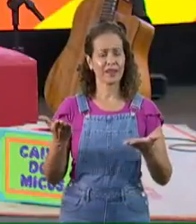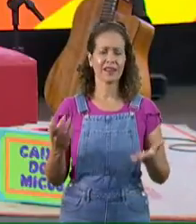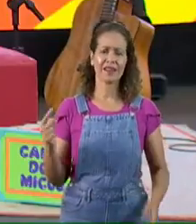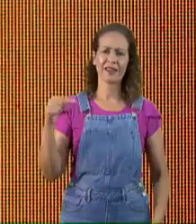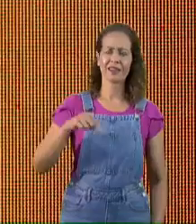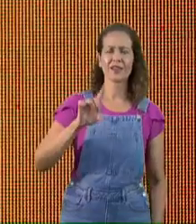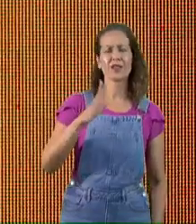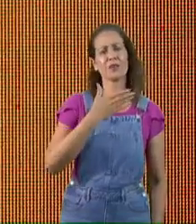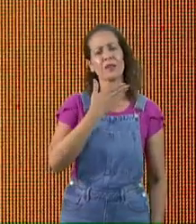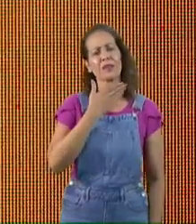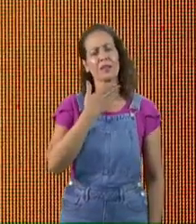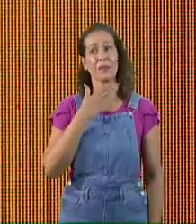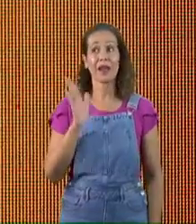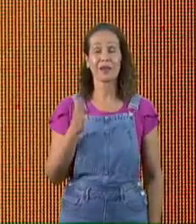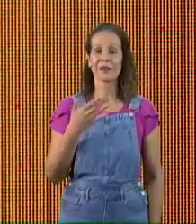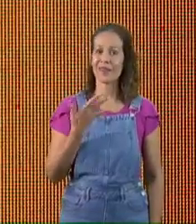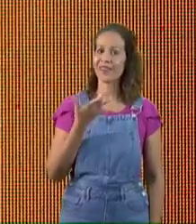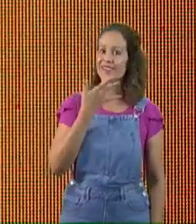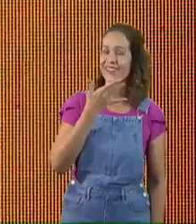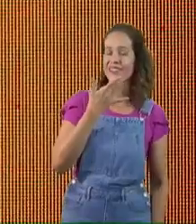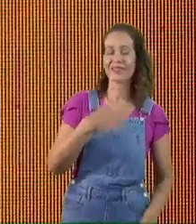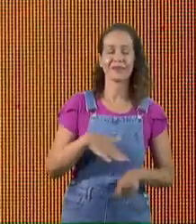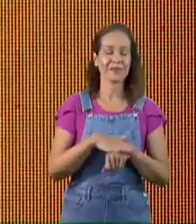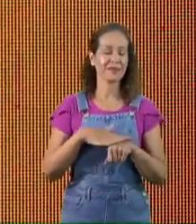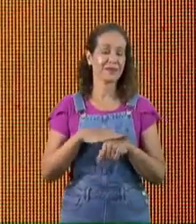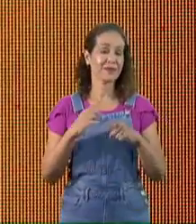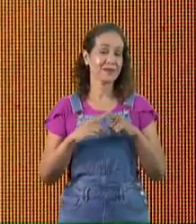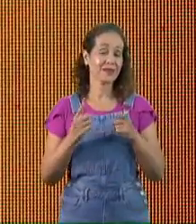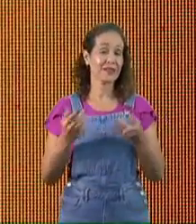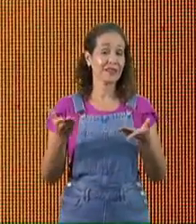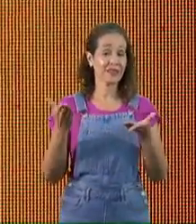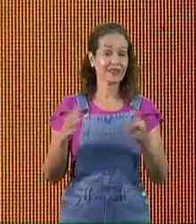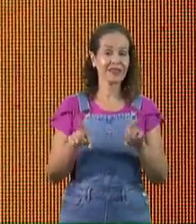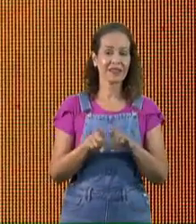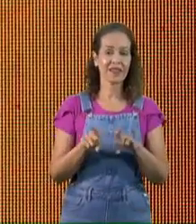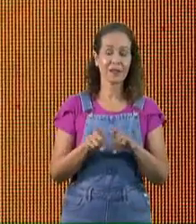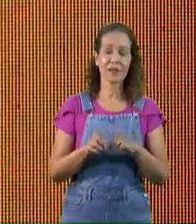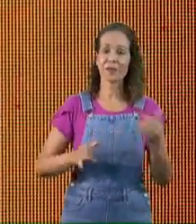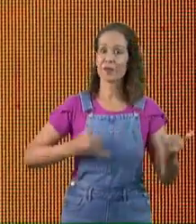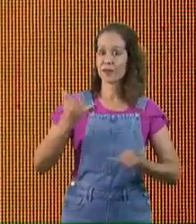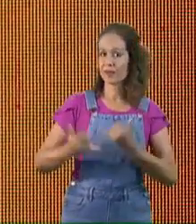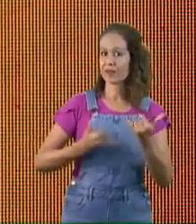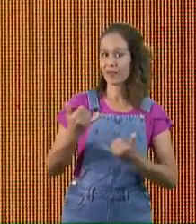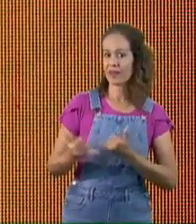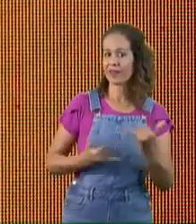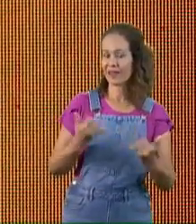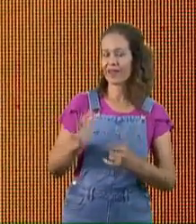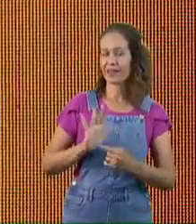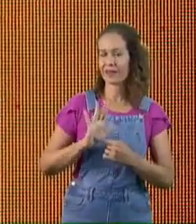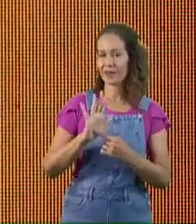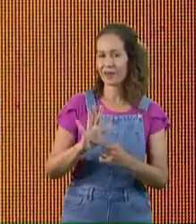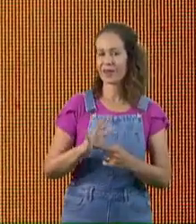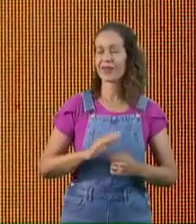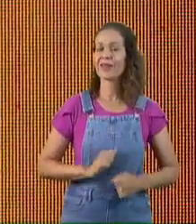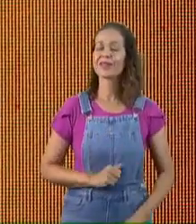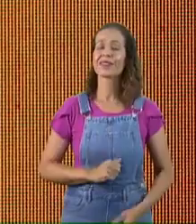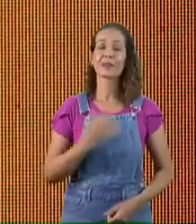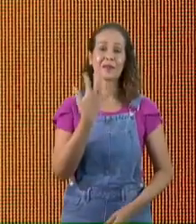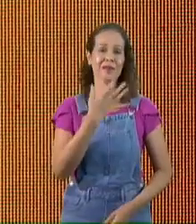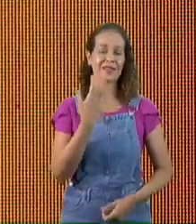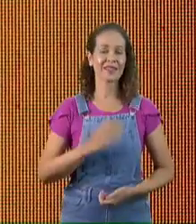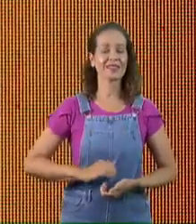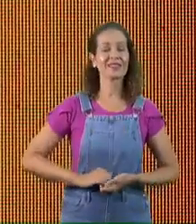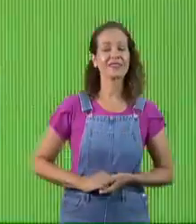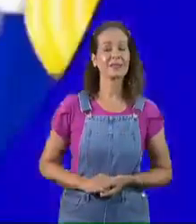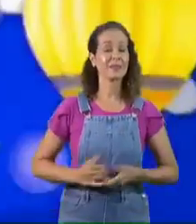gente bater esse papo, gostoso a gente conversar, mas o Tio Luan também está aqui para brincar. Roda a nossa vinheta aí de Brincadeira